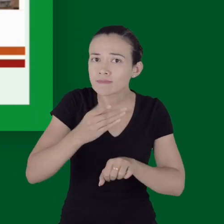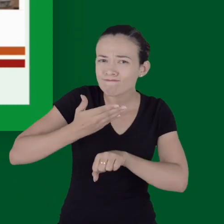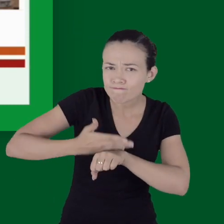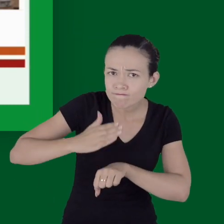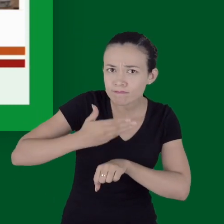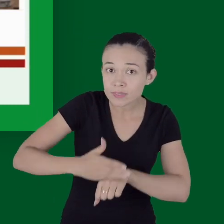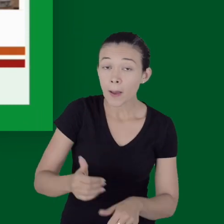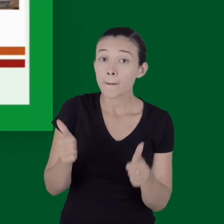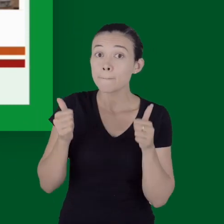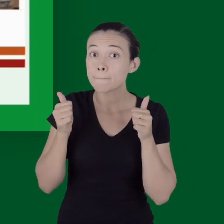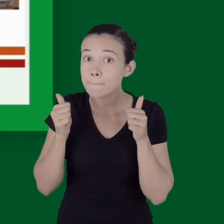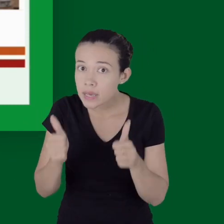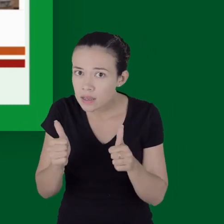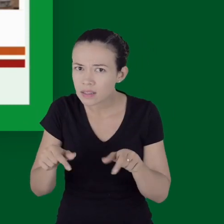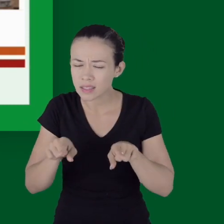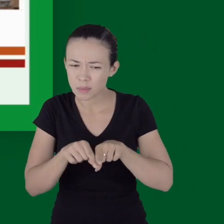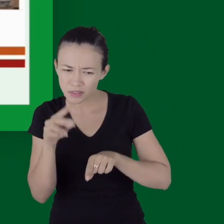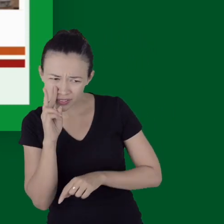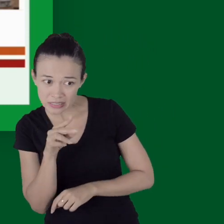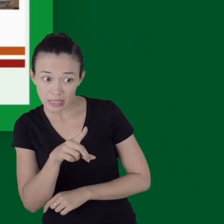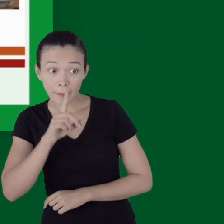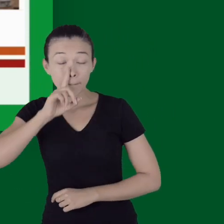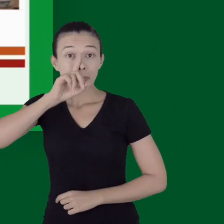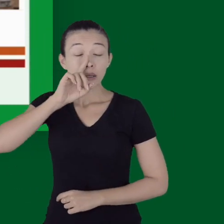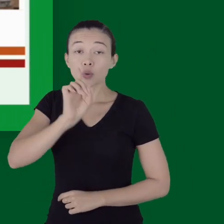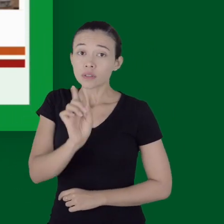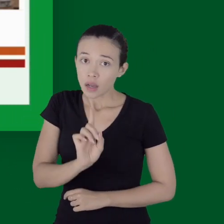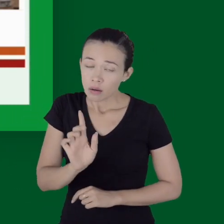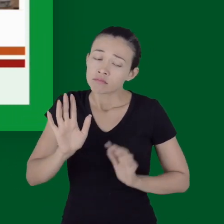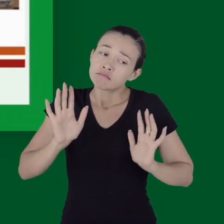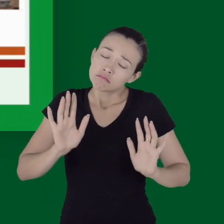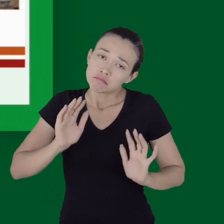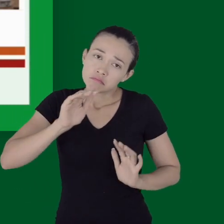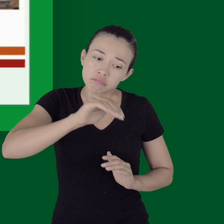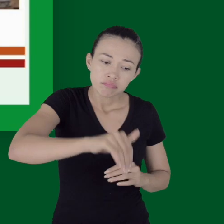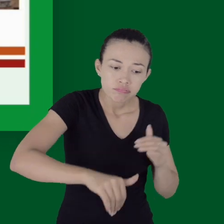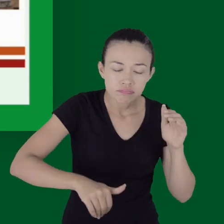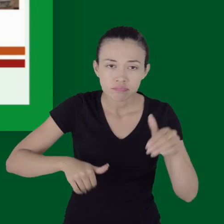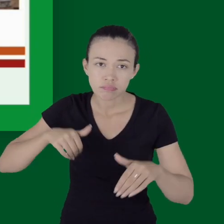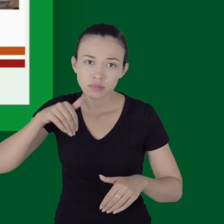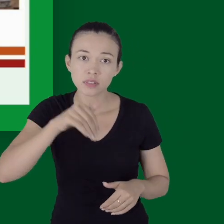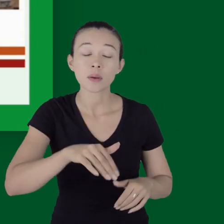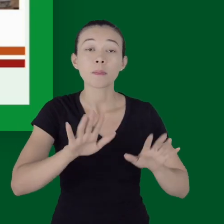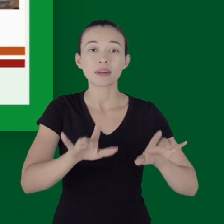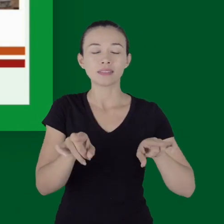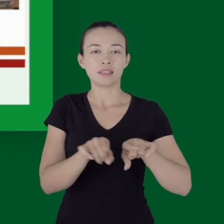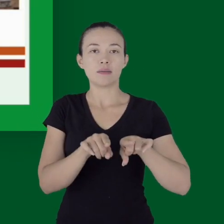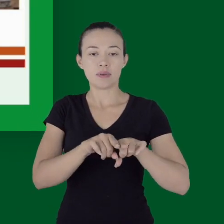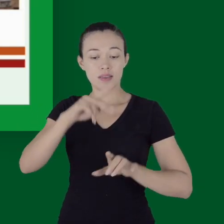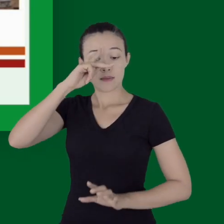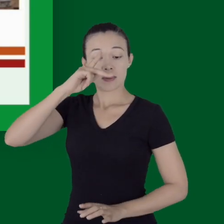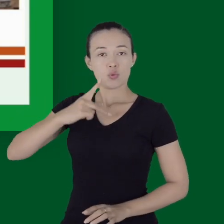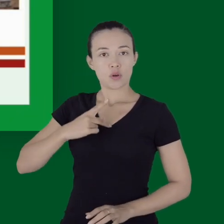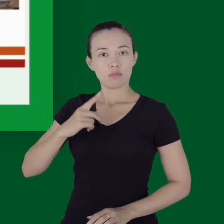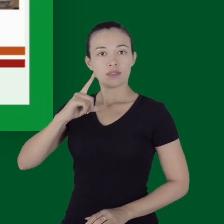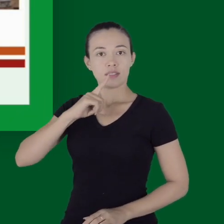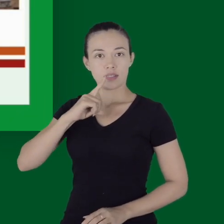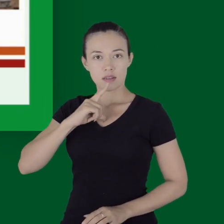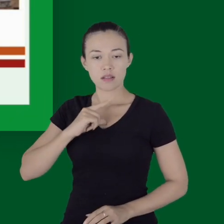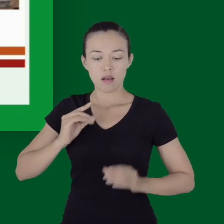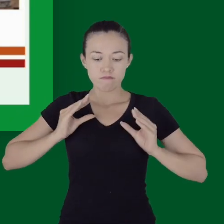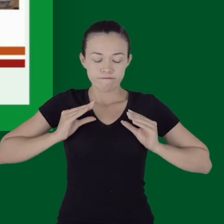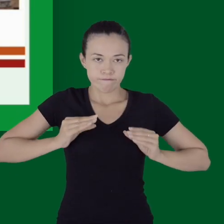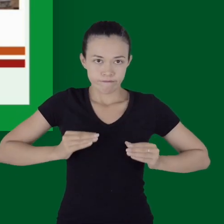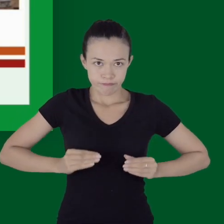né? E, por fim, ir nadando somente se há um treinamento adequado e análise de risco-benefício da situação,